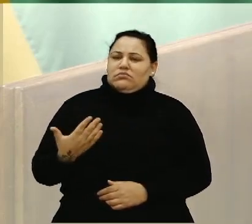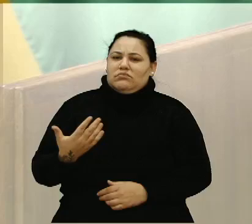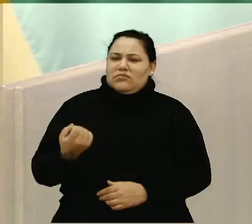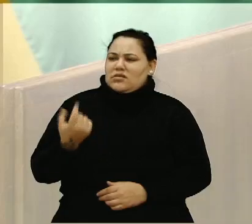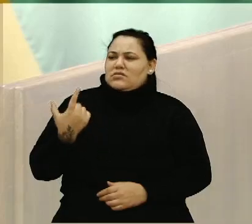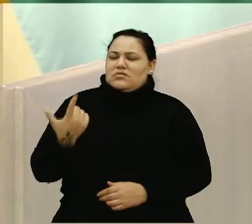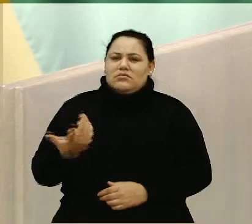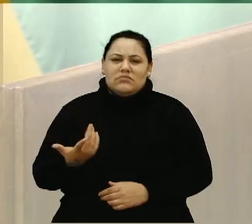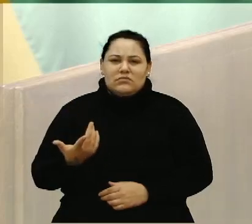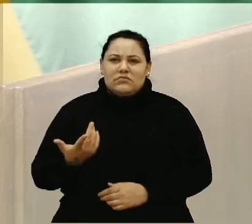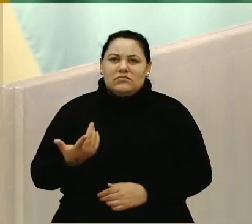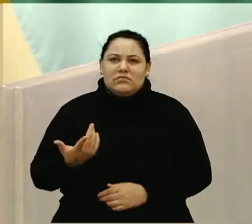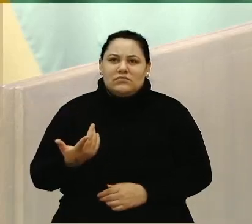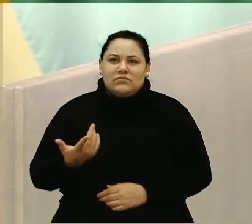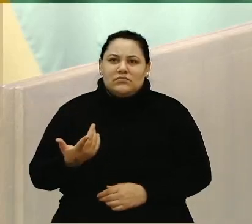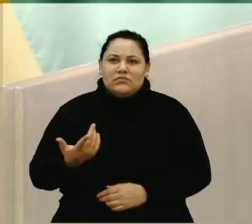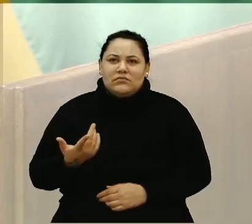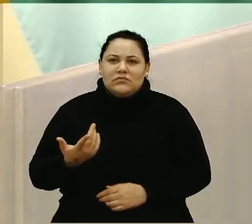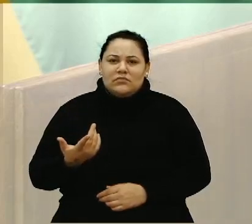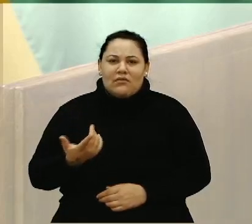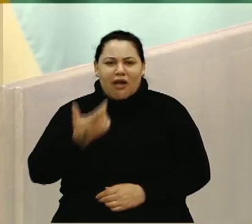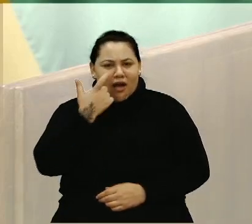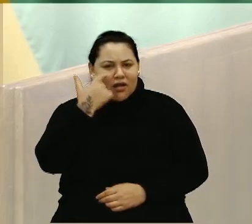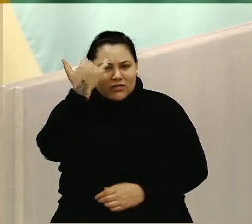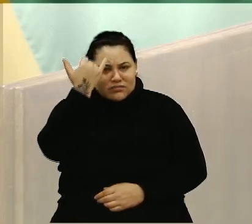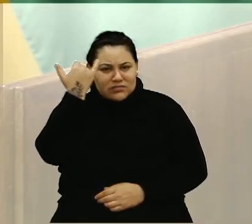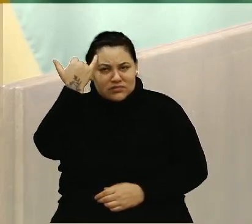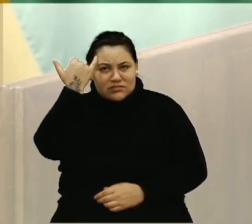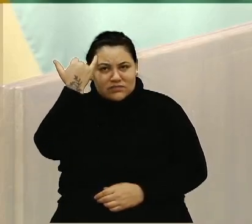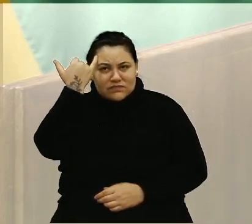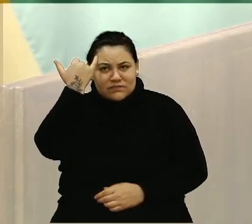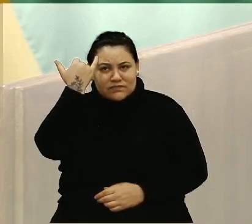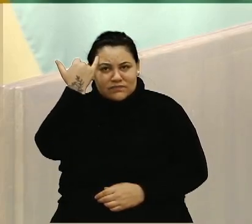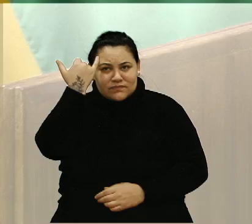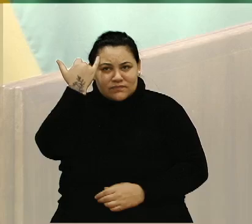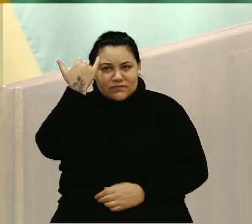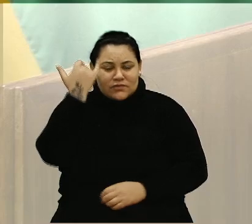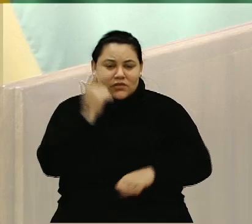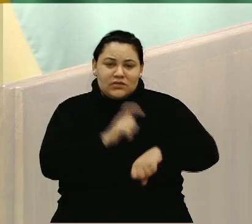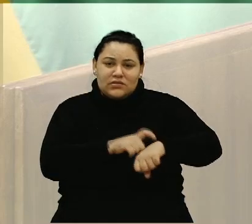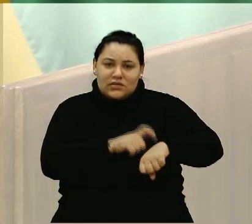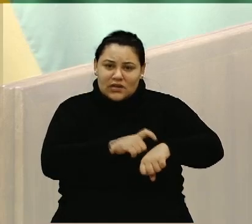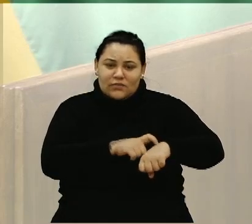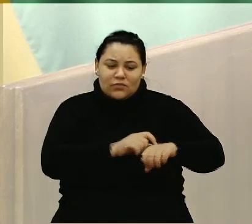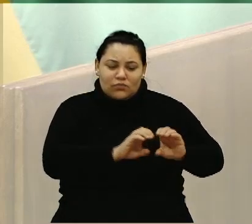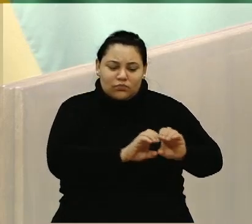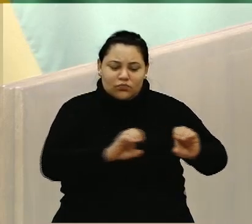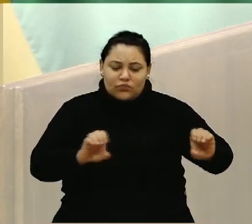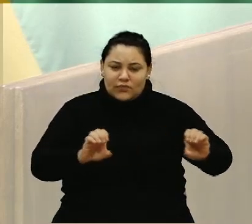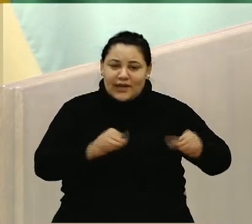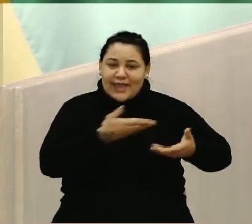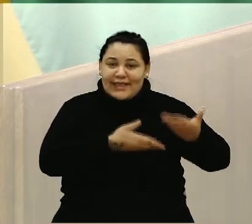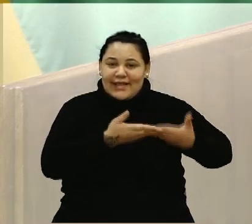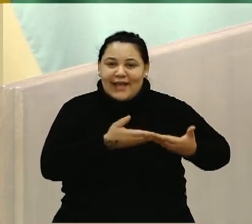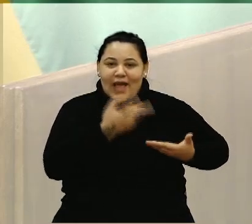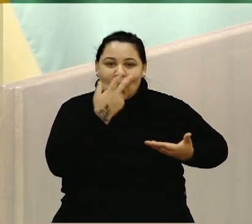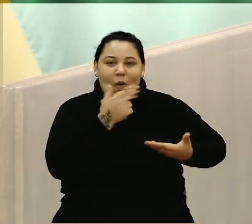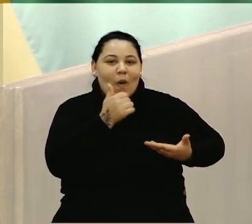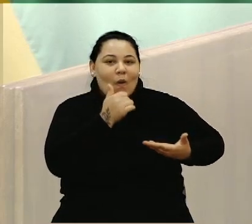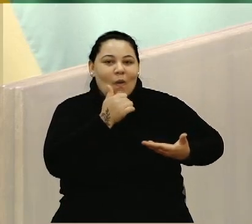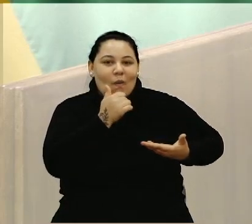estava pela casa, veio me visitar. Olha, D'Ambrosio, no nosso tempo, boca de lobo era tratado como noiva. Nós cuidávamos das bocas de